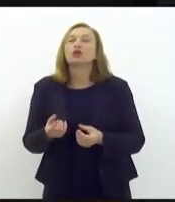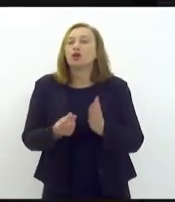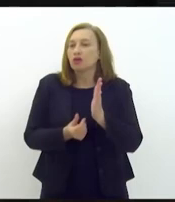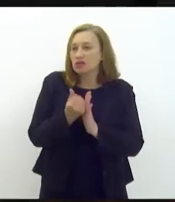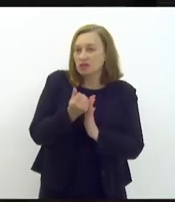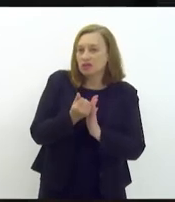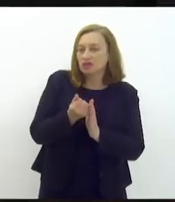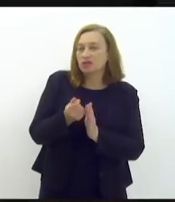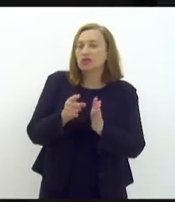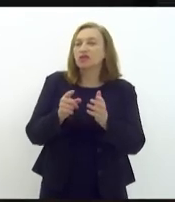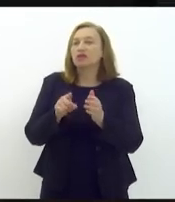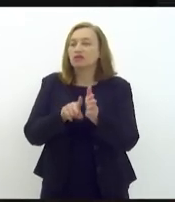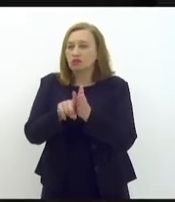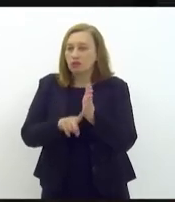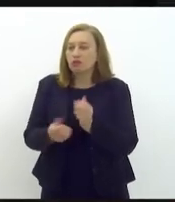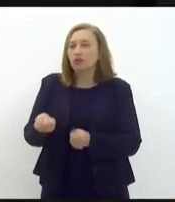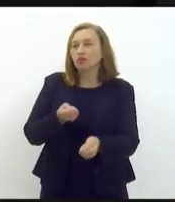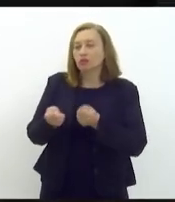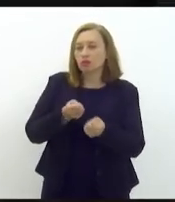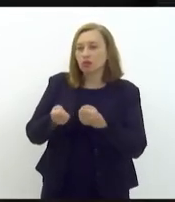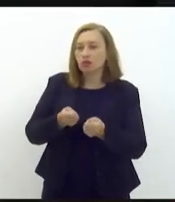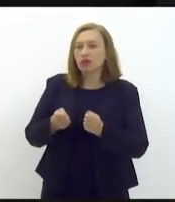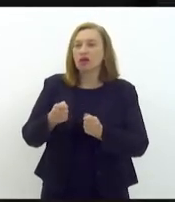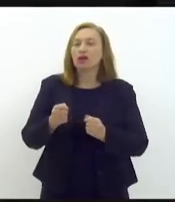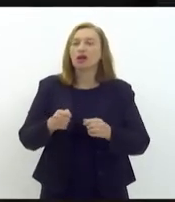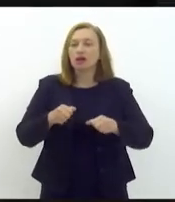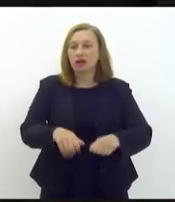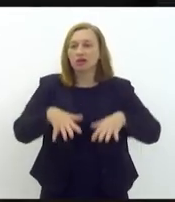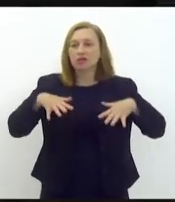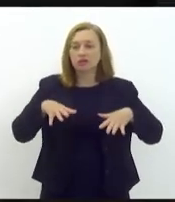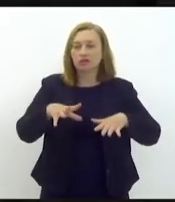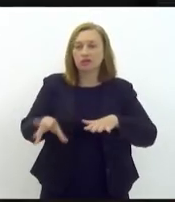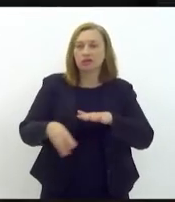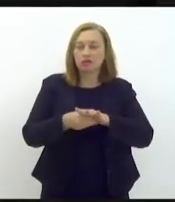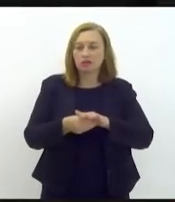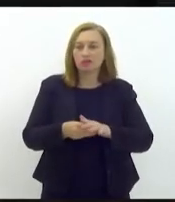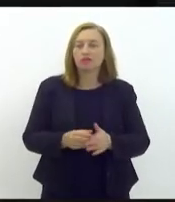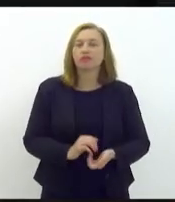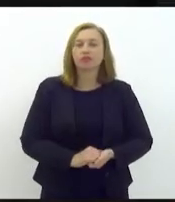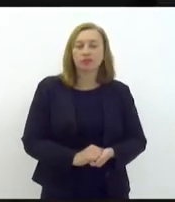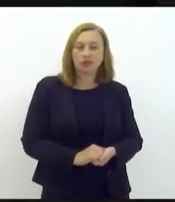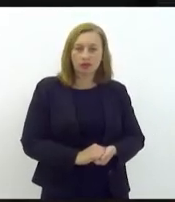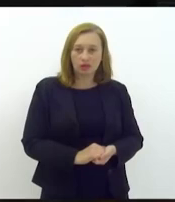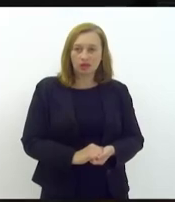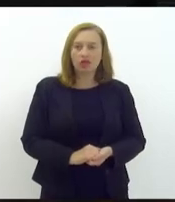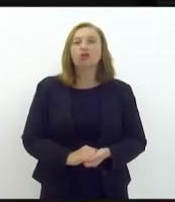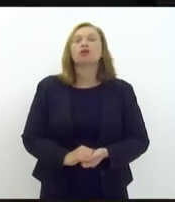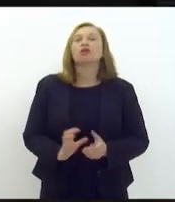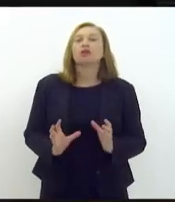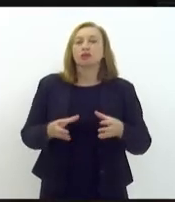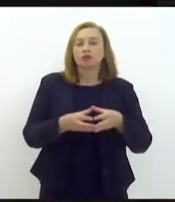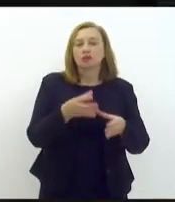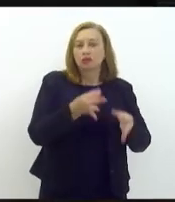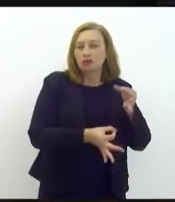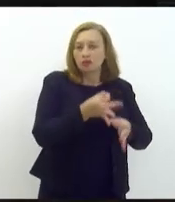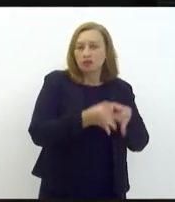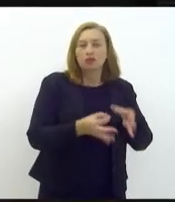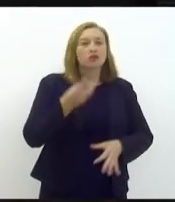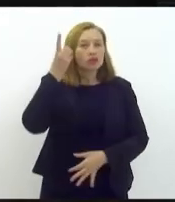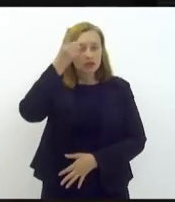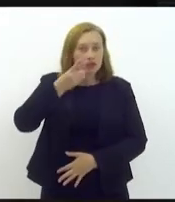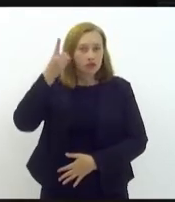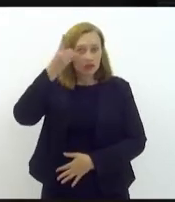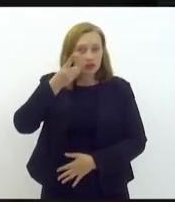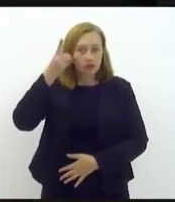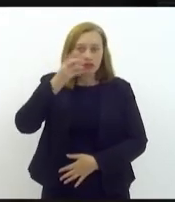Finanças fiscalização financeira e controle as emendas de plenário para emitir parecer pela condição de constituição e justiça Deputado